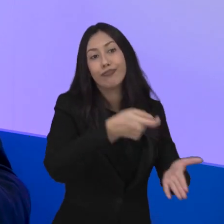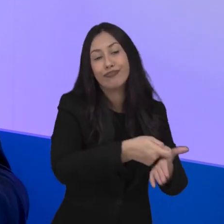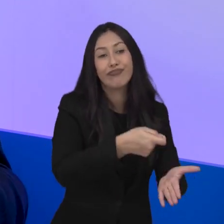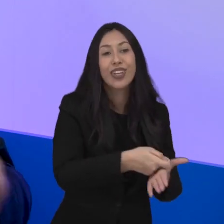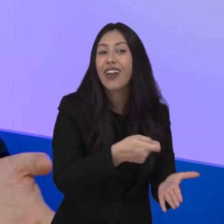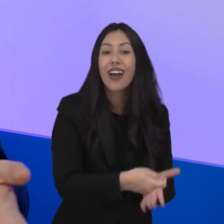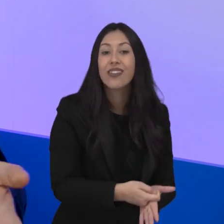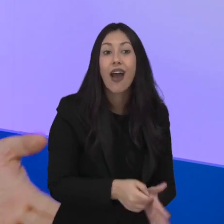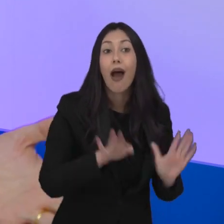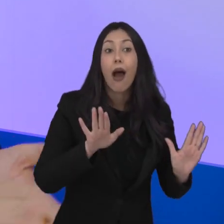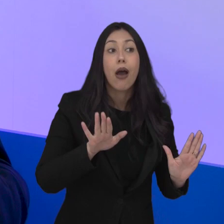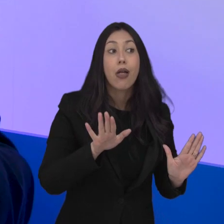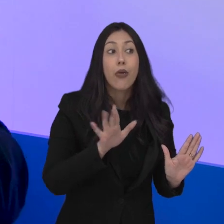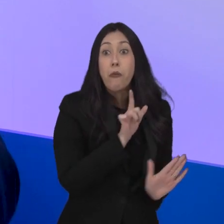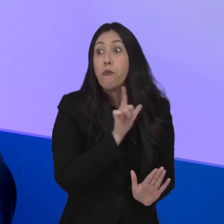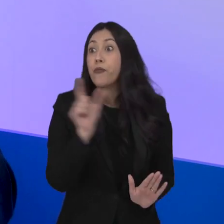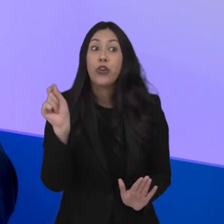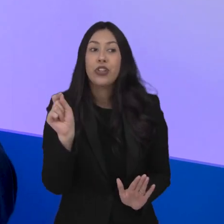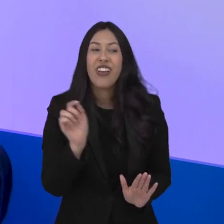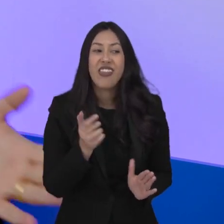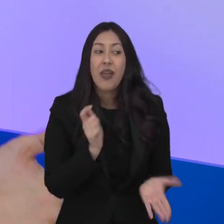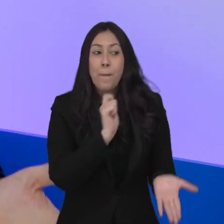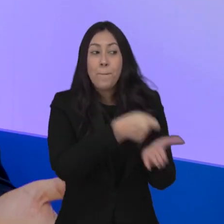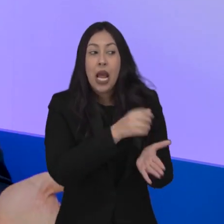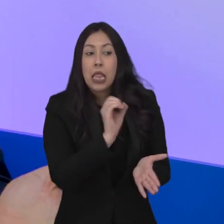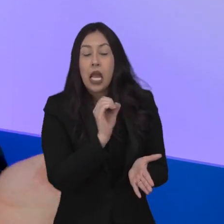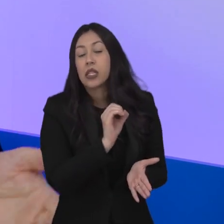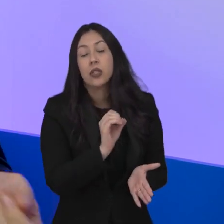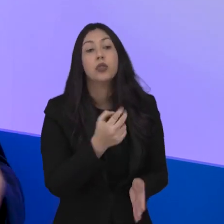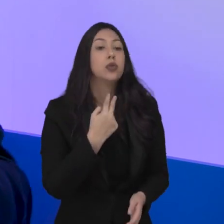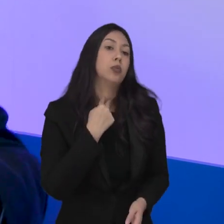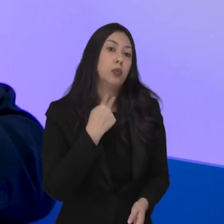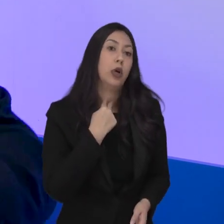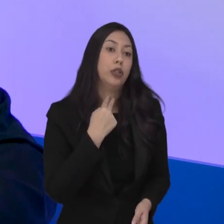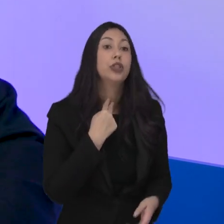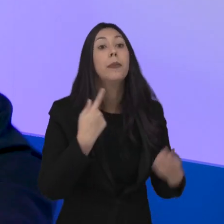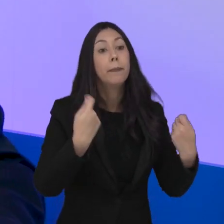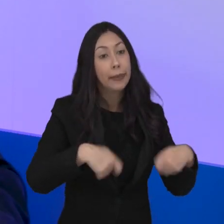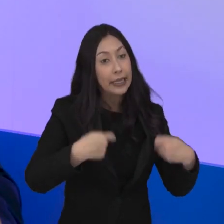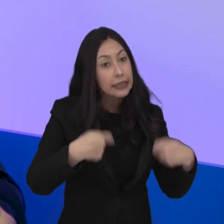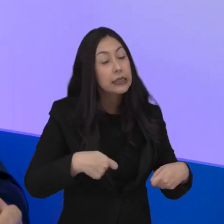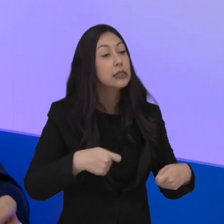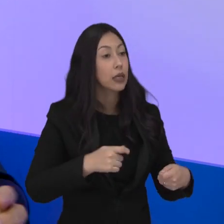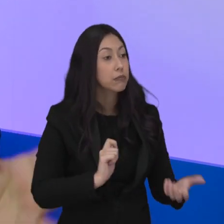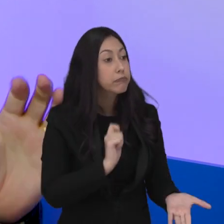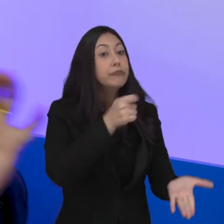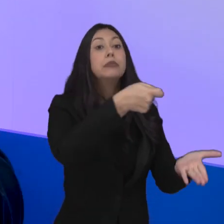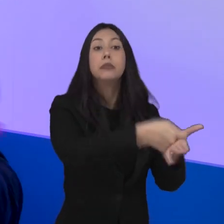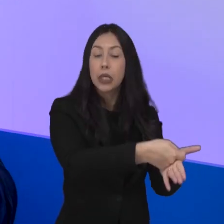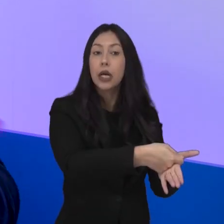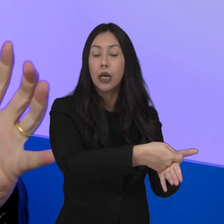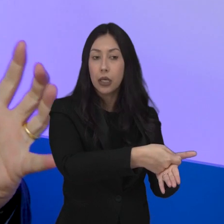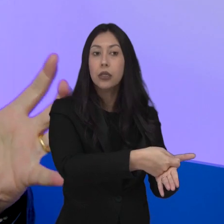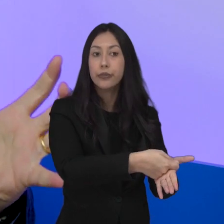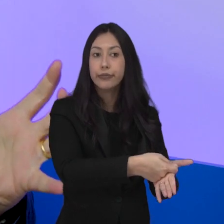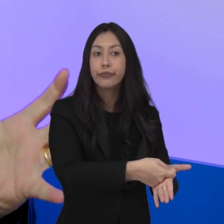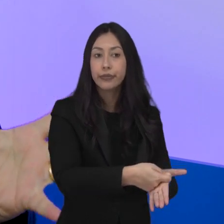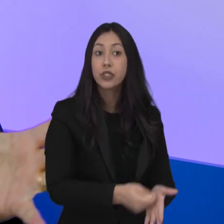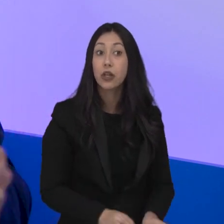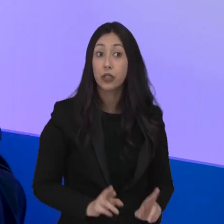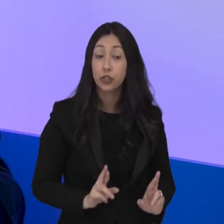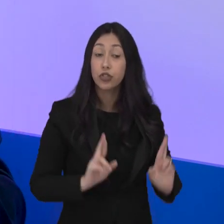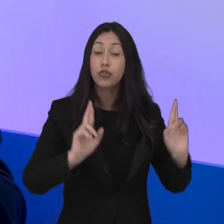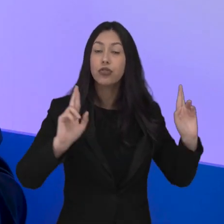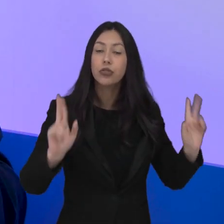obrigatórias. Então não tem como a gente, por exemplo, fugir, diferente das discricionárias, onde ele tem a opção de não gastar. Então essa é uma